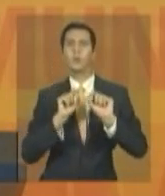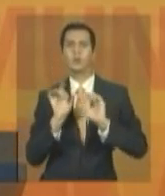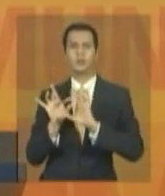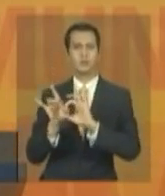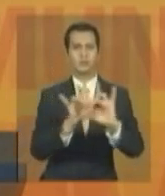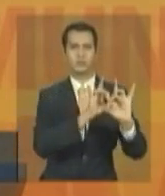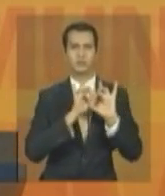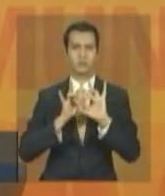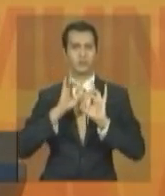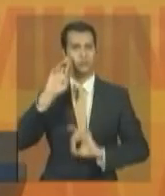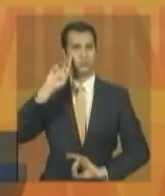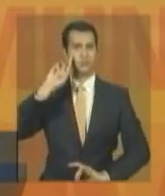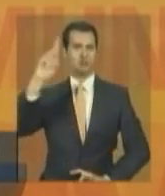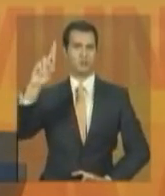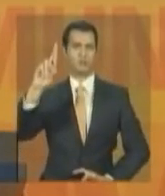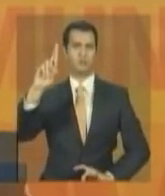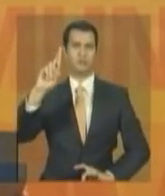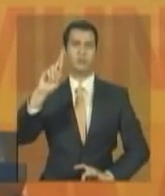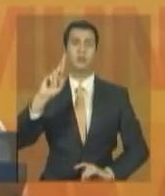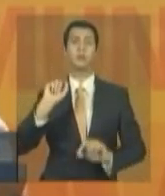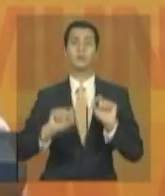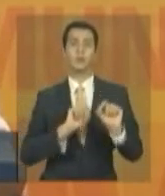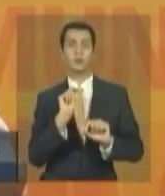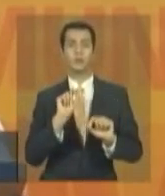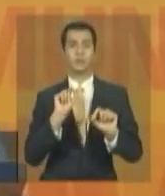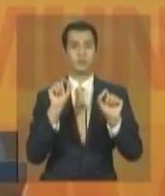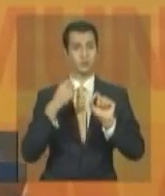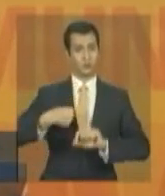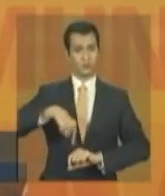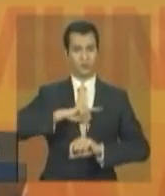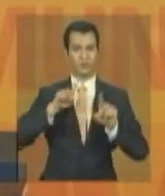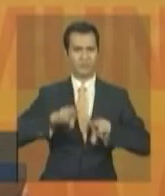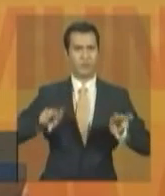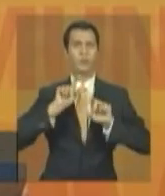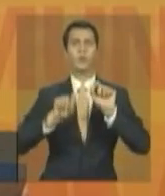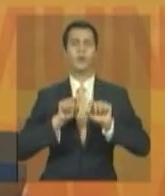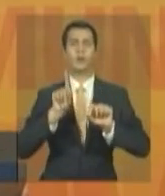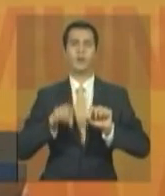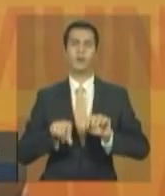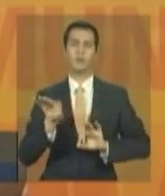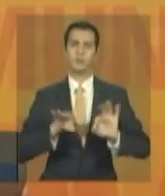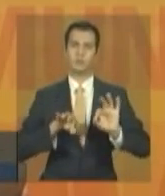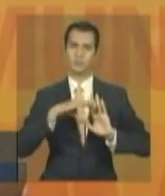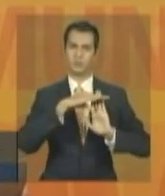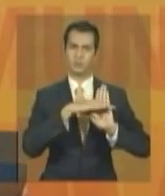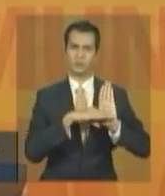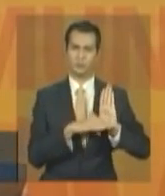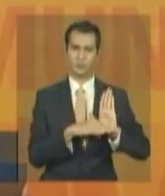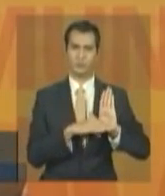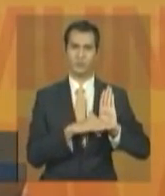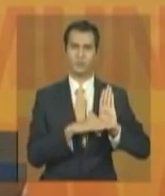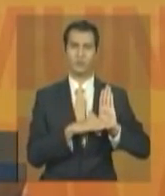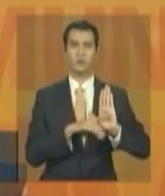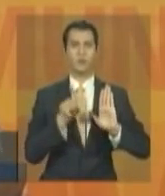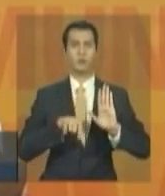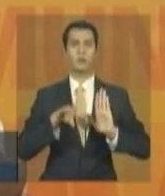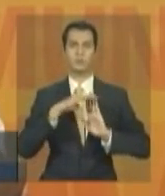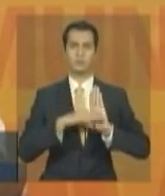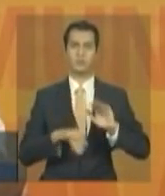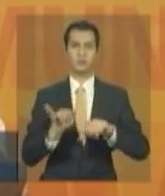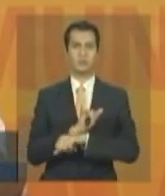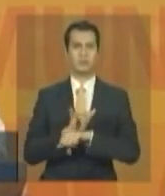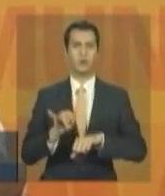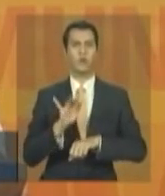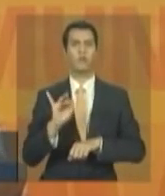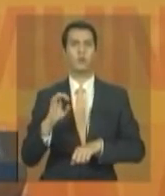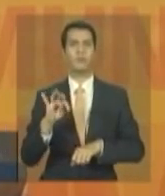da autoridade. Esta visão vai, sim, do programa, do plano estratégico de